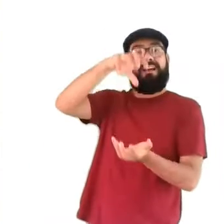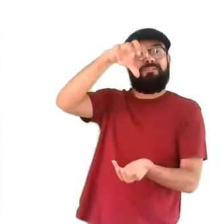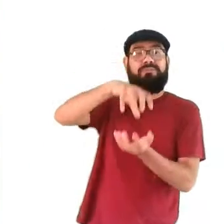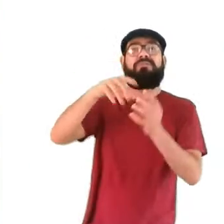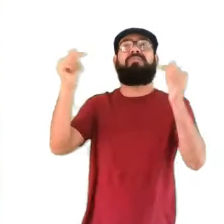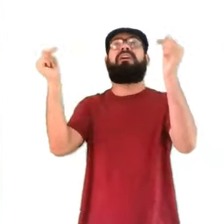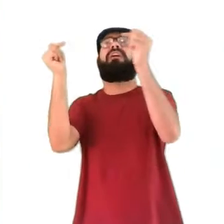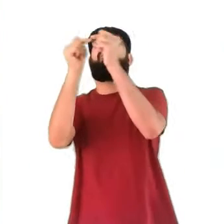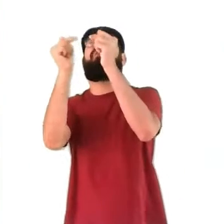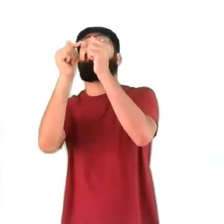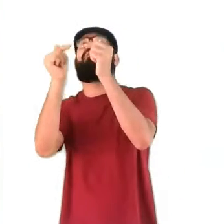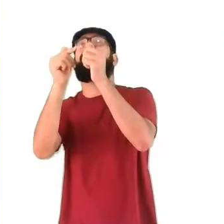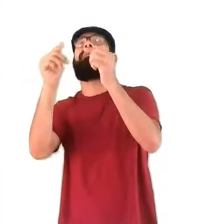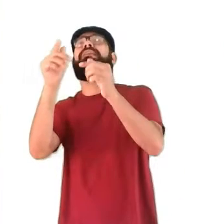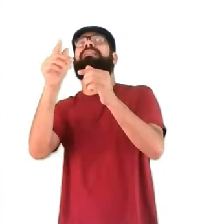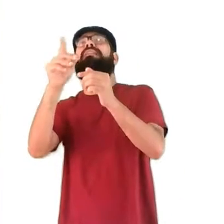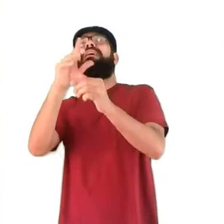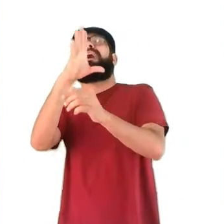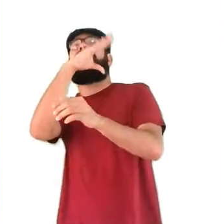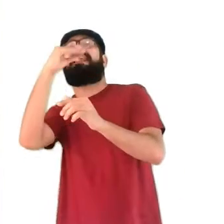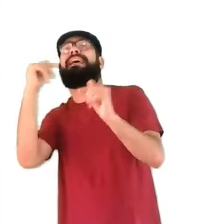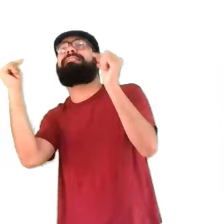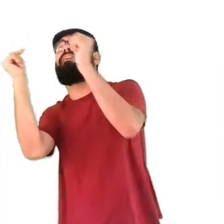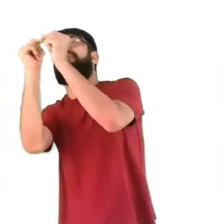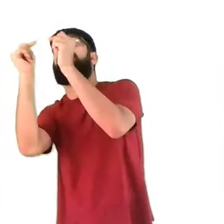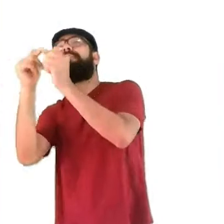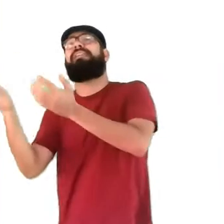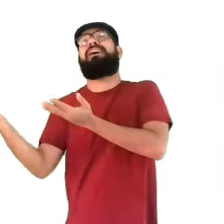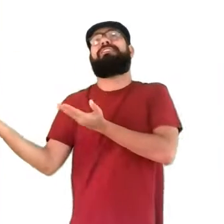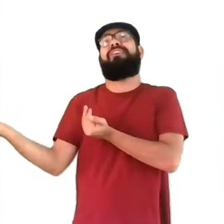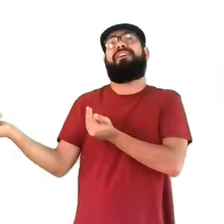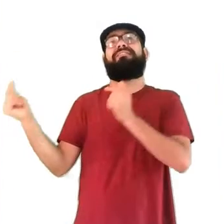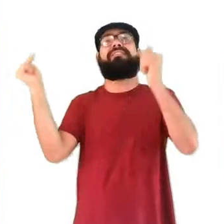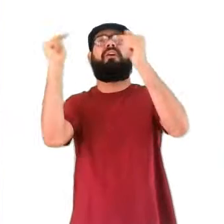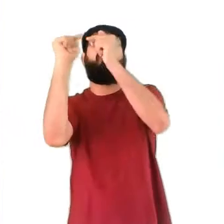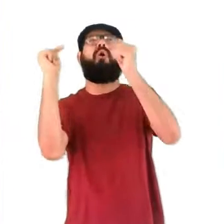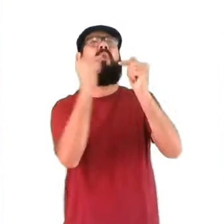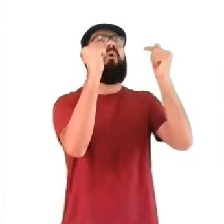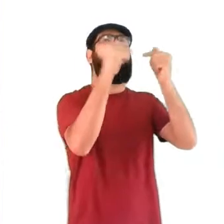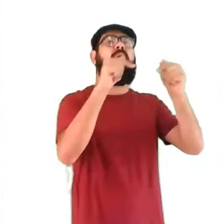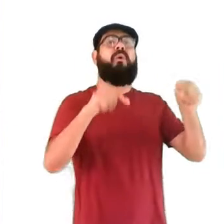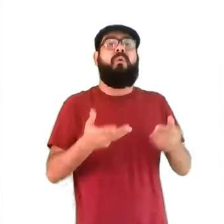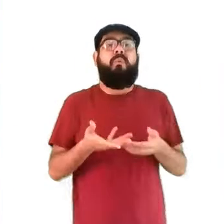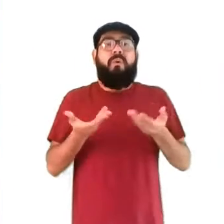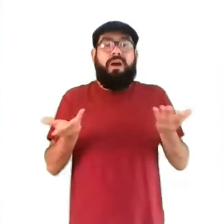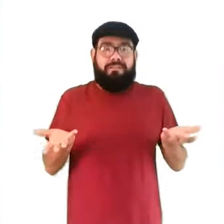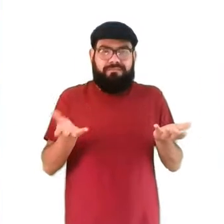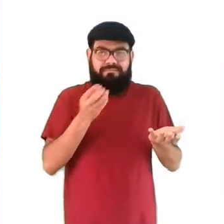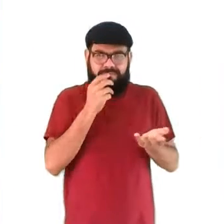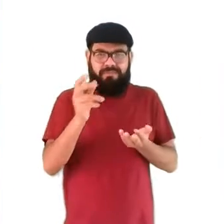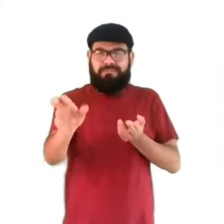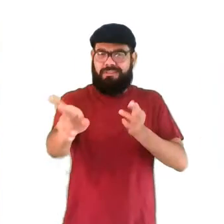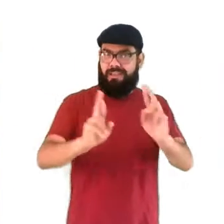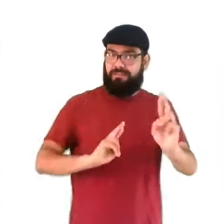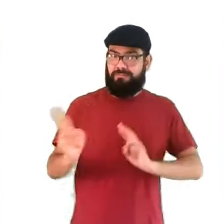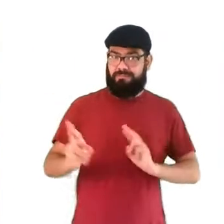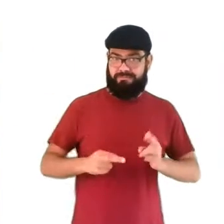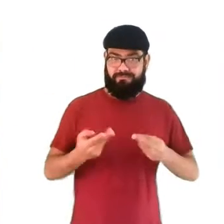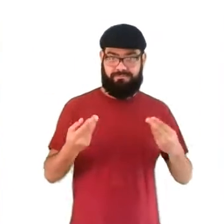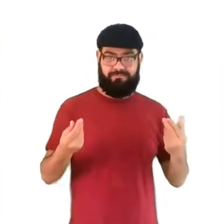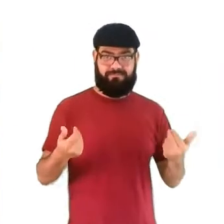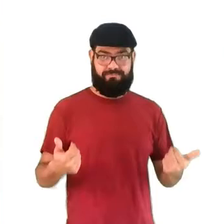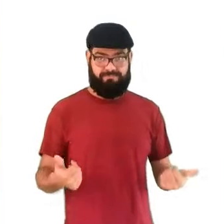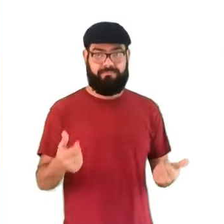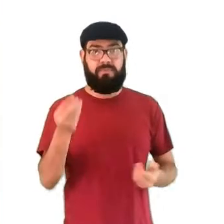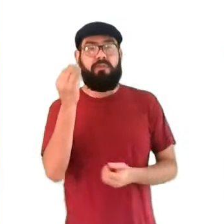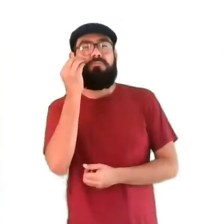nós temos uma família e nas duas imagens de baixo nós temos duas pessoas trabalhando, tá? Então, eu quero que vocês observem